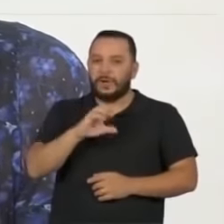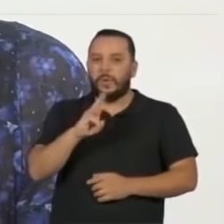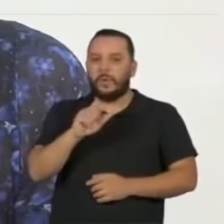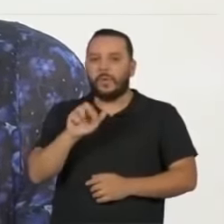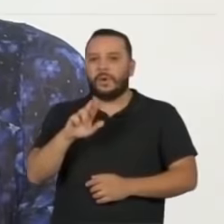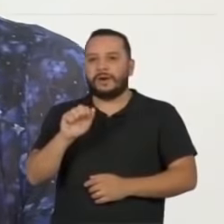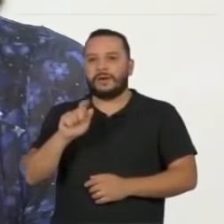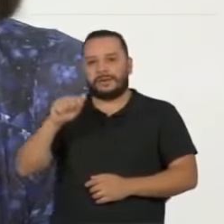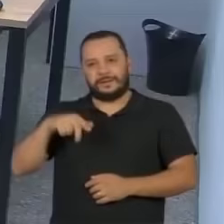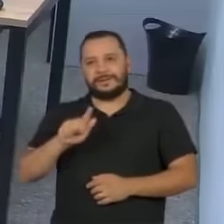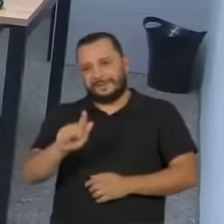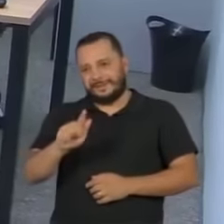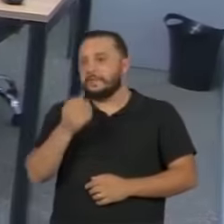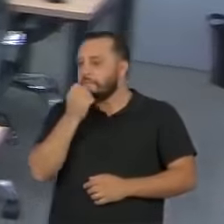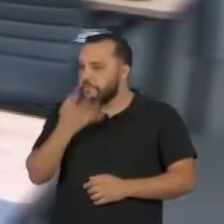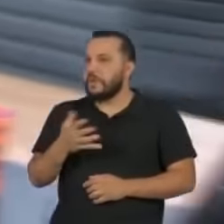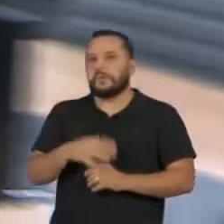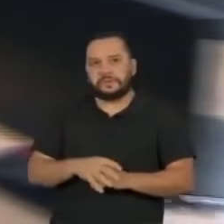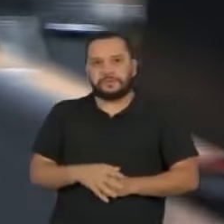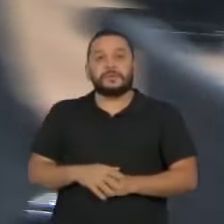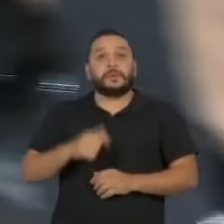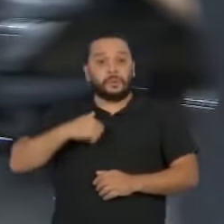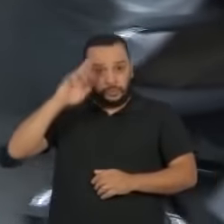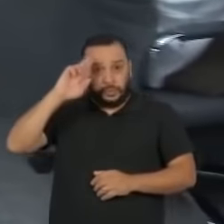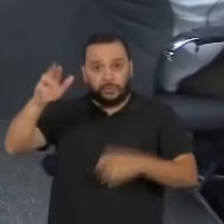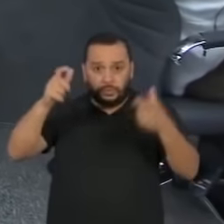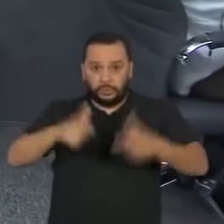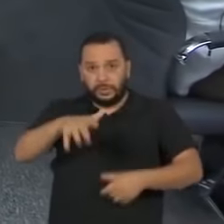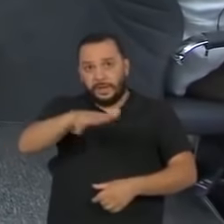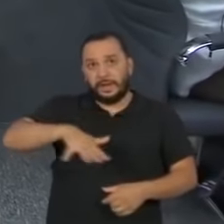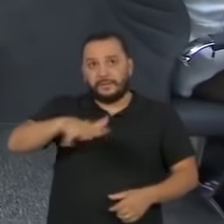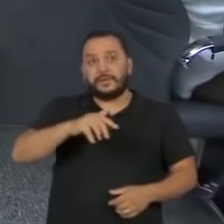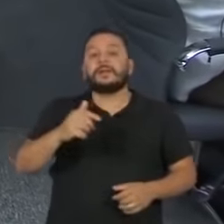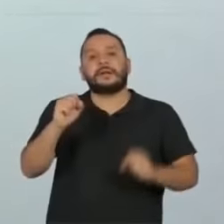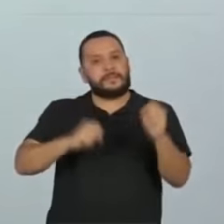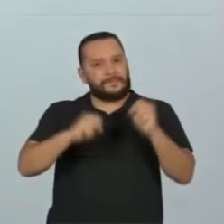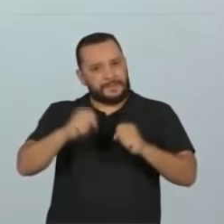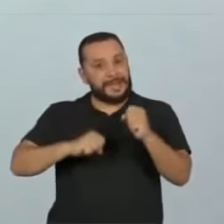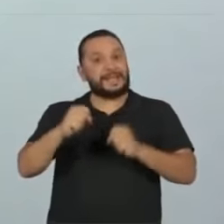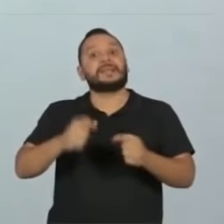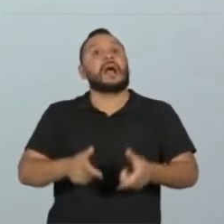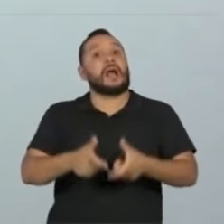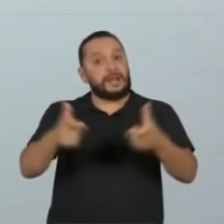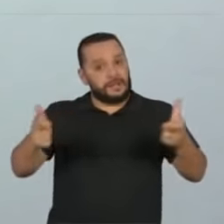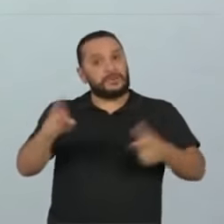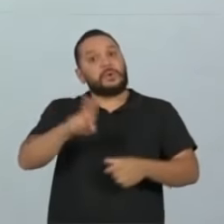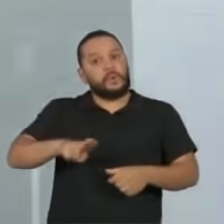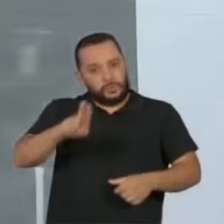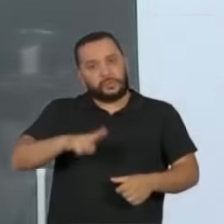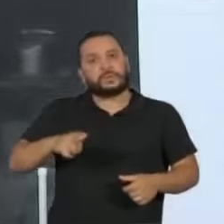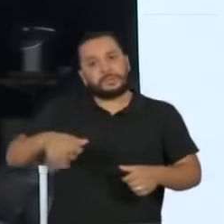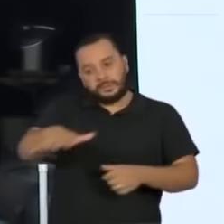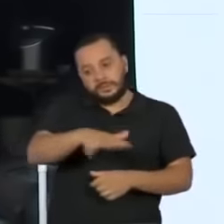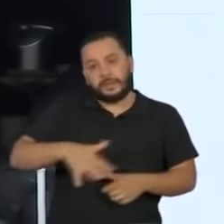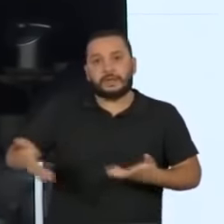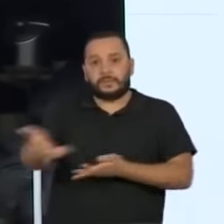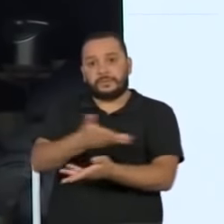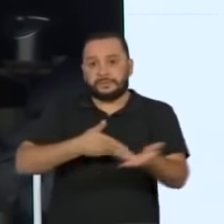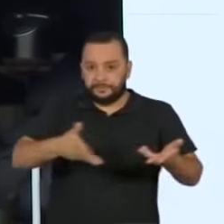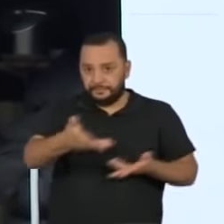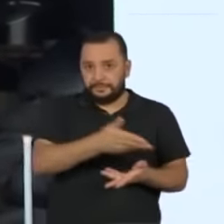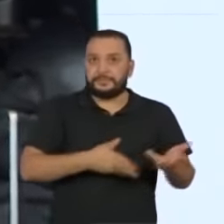boa alternativa e está sendo mesmo. O dono do local diz que grandes empresas também já adotam o uso de espaço compartilhado e